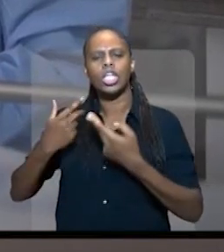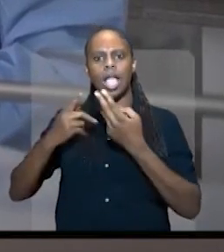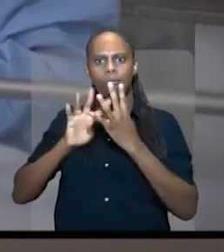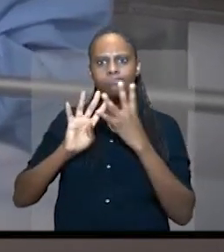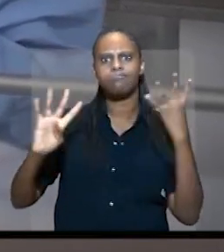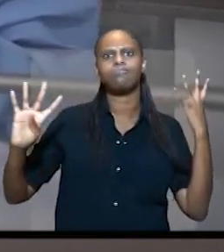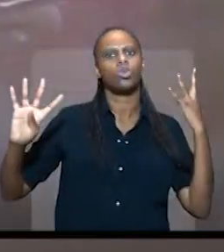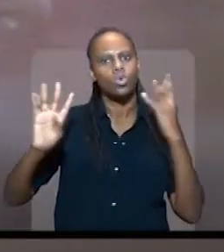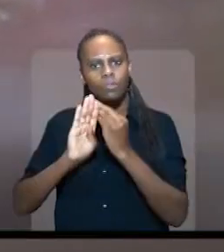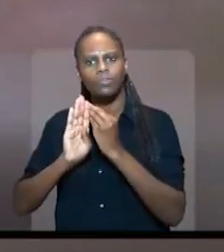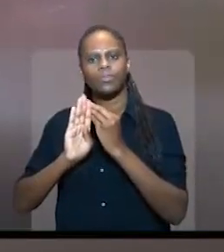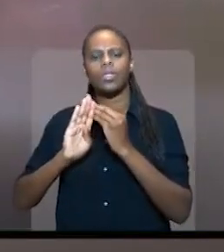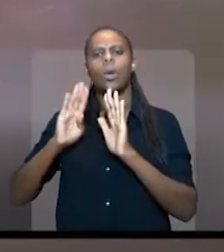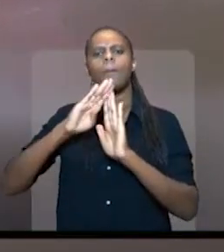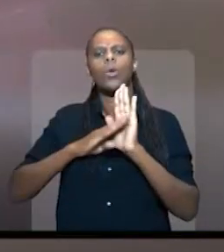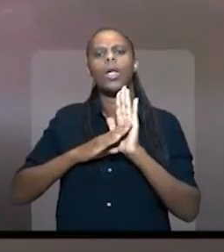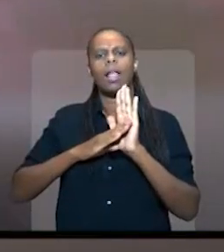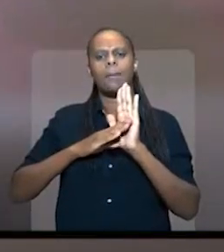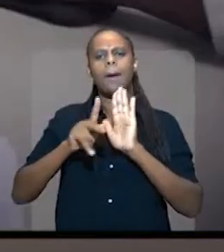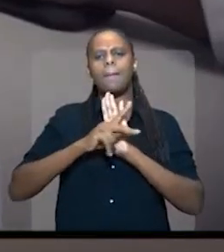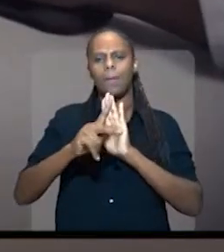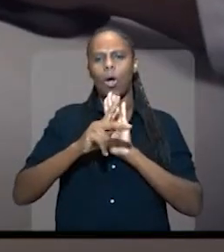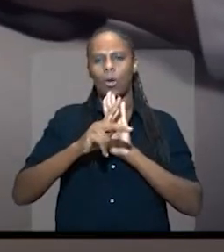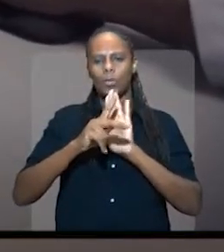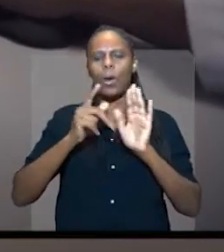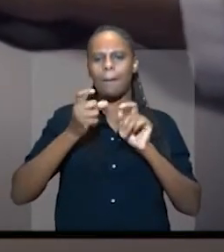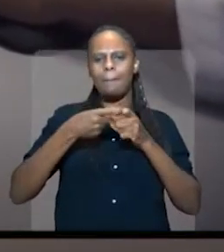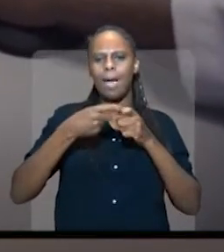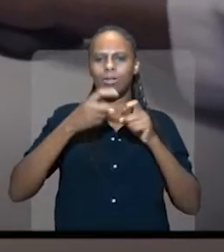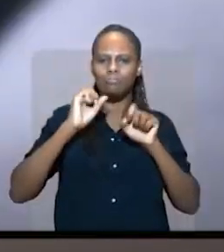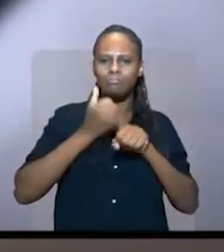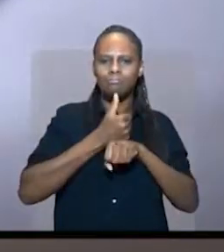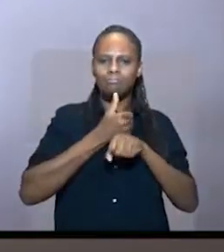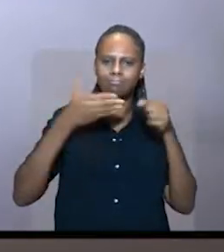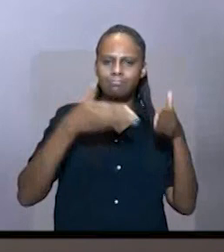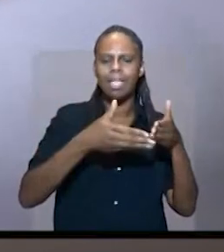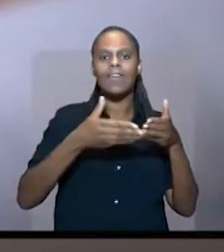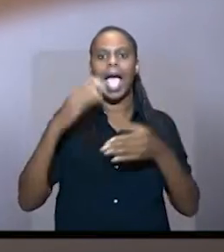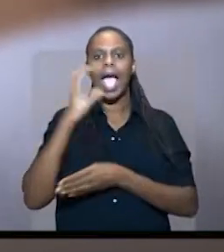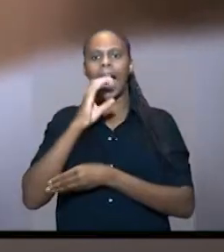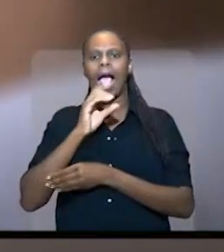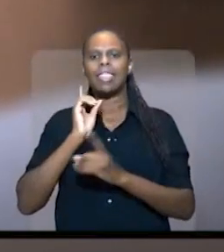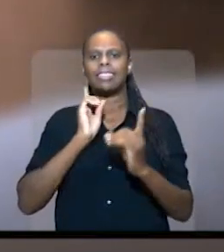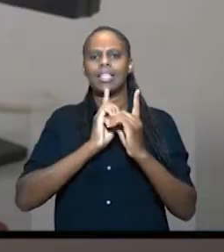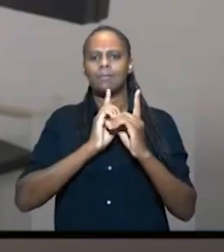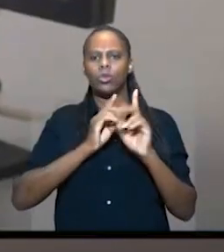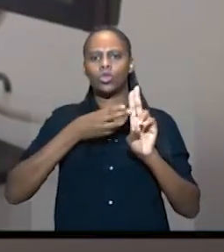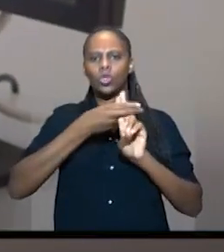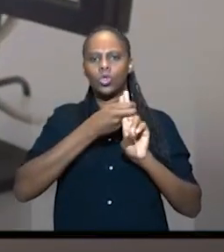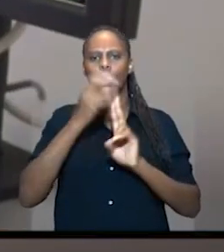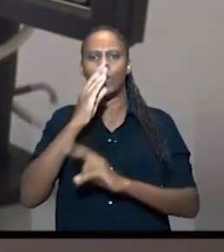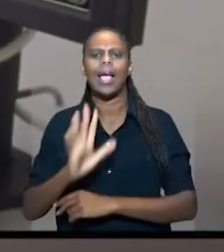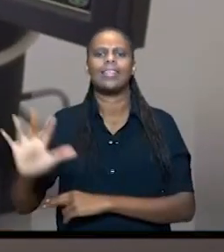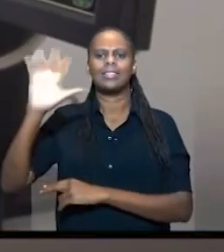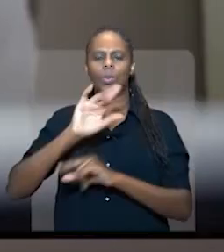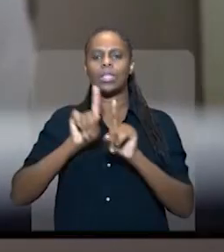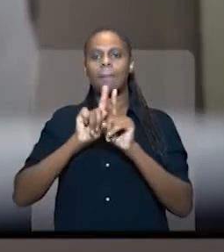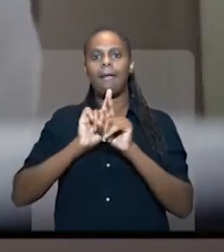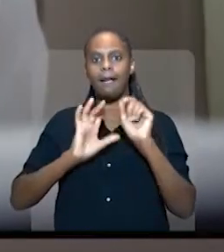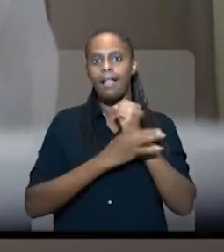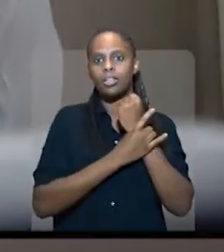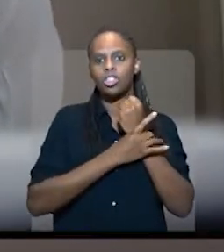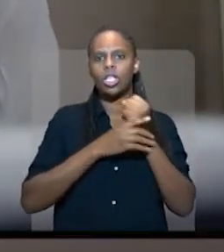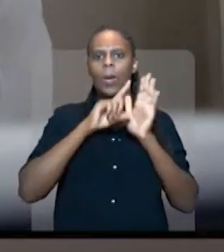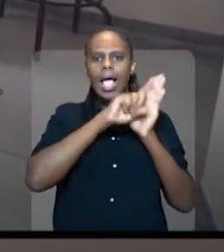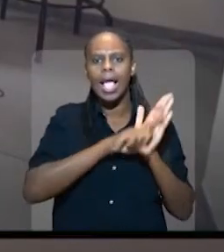aumentaram após a pandemia. Com o programa Médicos Especialistas, Lula vai acelerar o atendimento pelo SUS em todo o Brasil. Lula vai